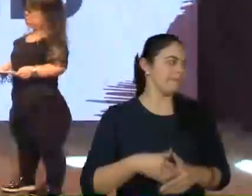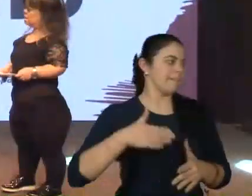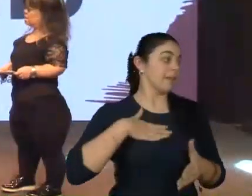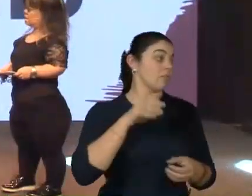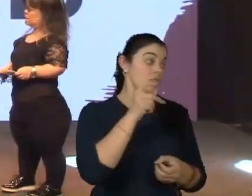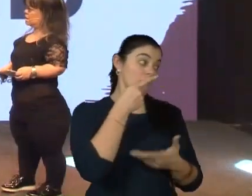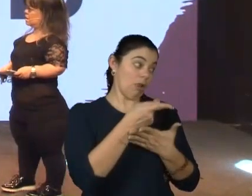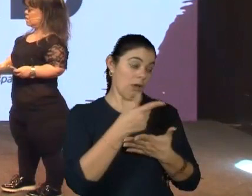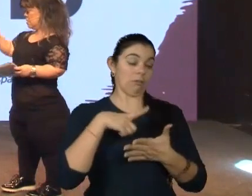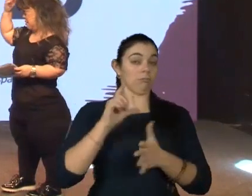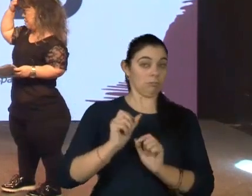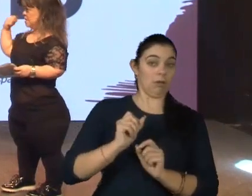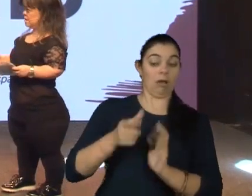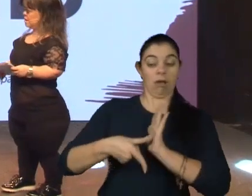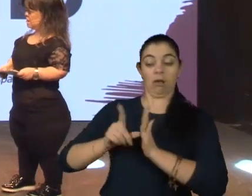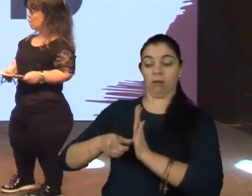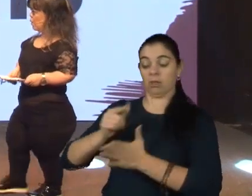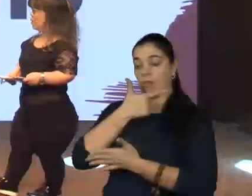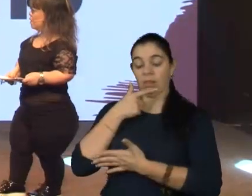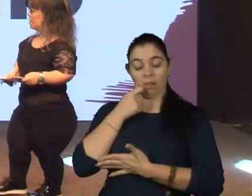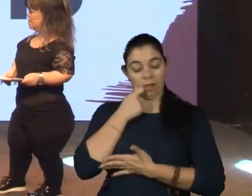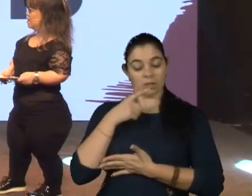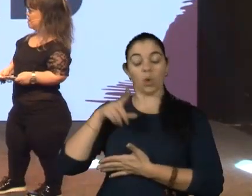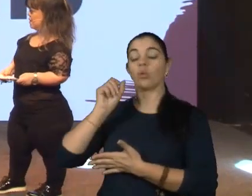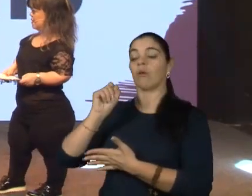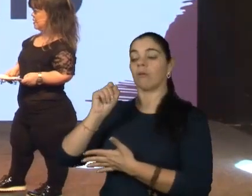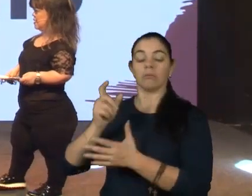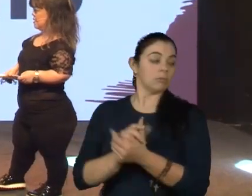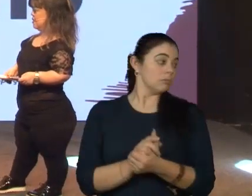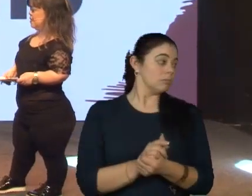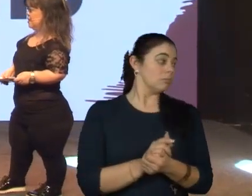assim, antes disso, Alex, que assim,